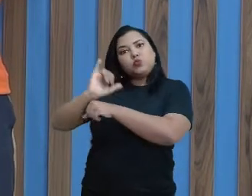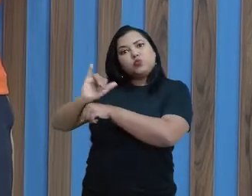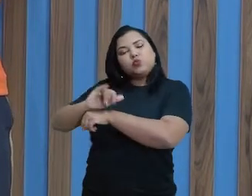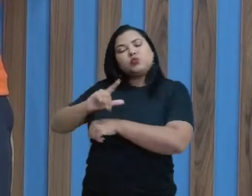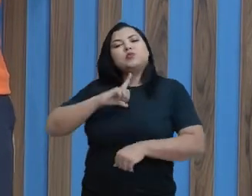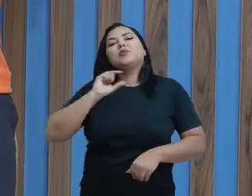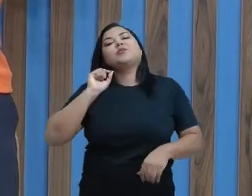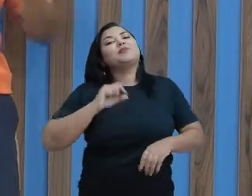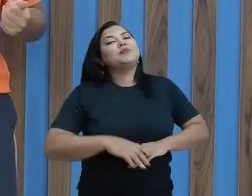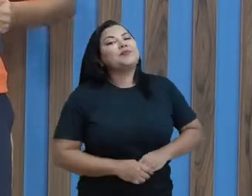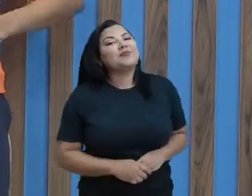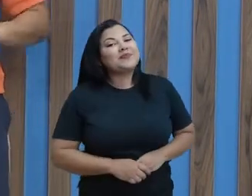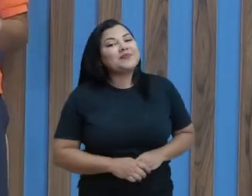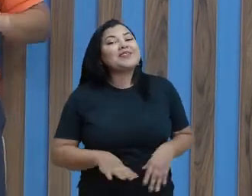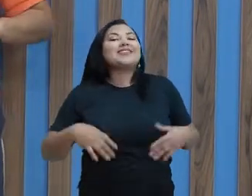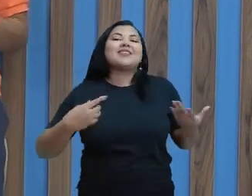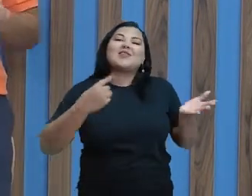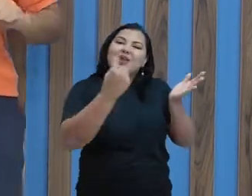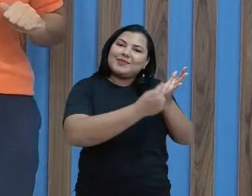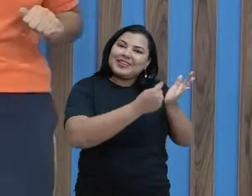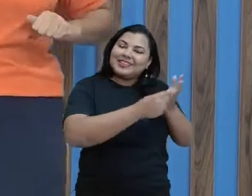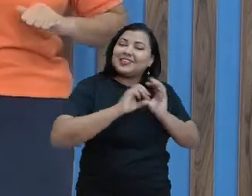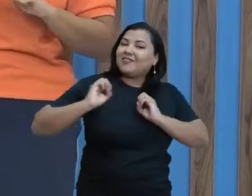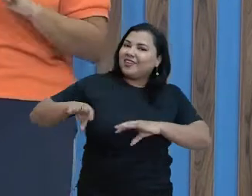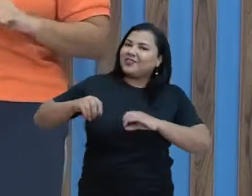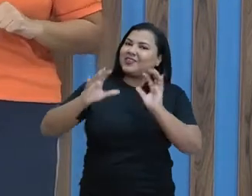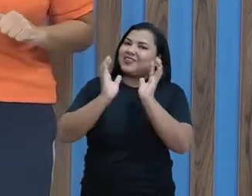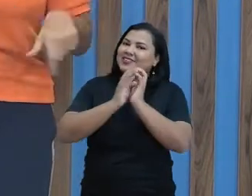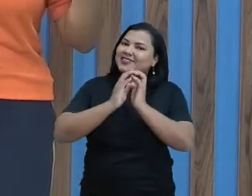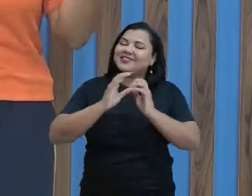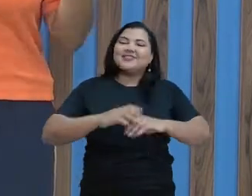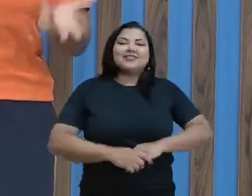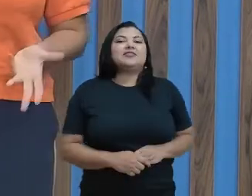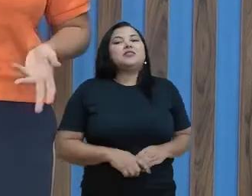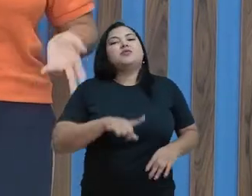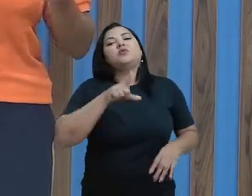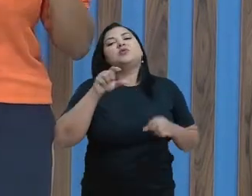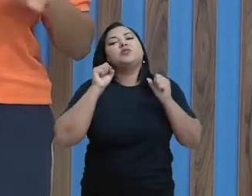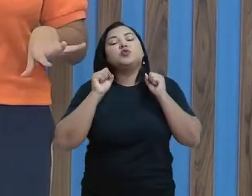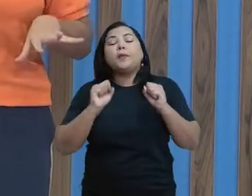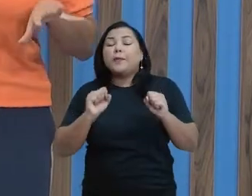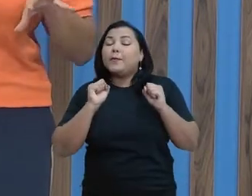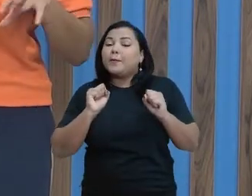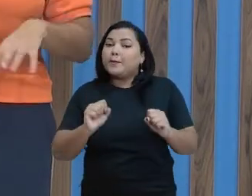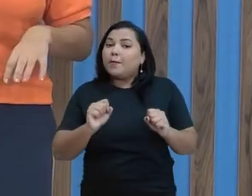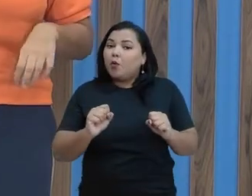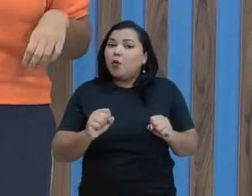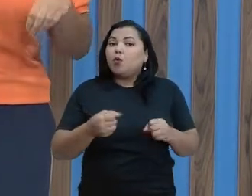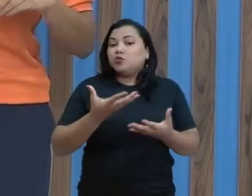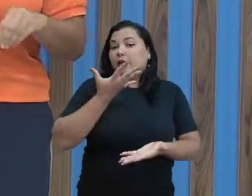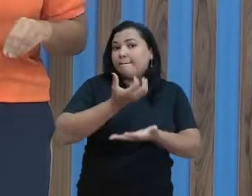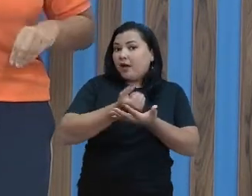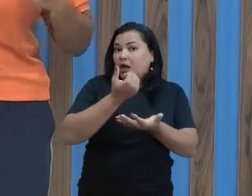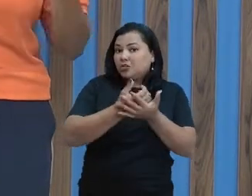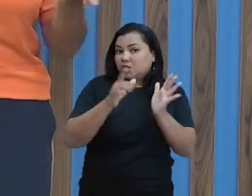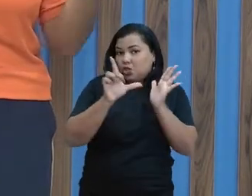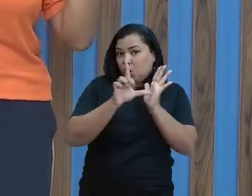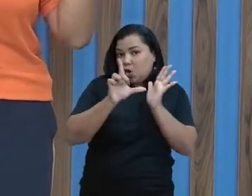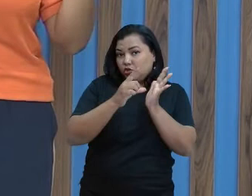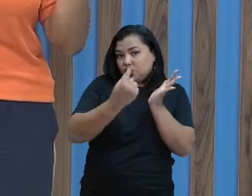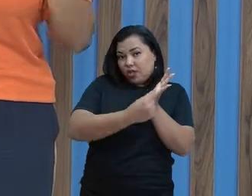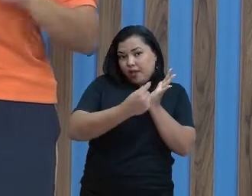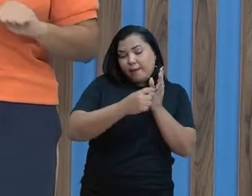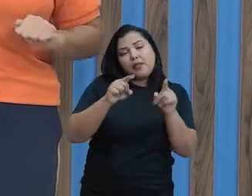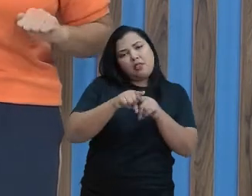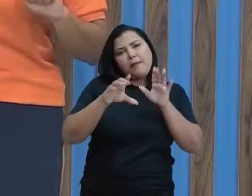quê? O nosso aplicativo Educa Recife, que vocês podem baixar tanto pelas lojas de aplicativo quanto